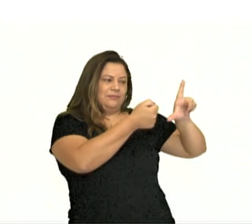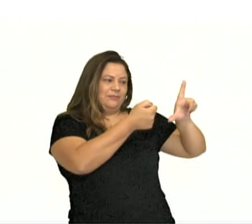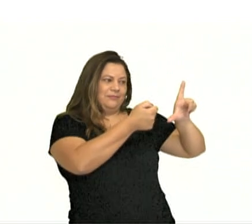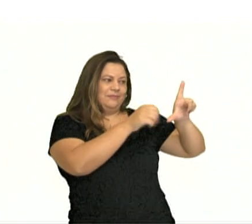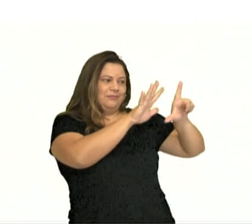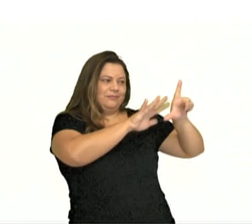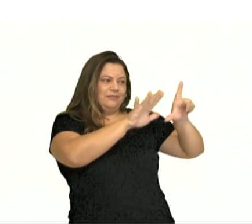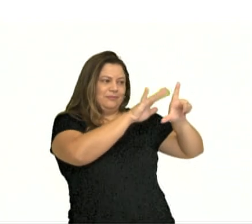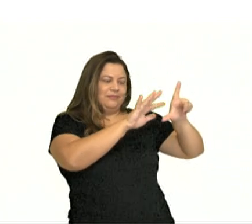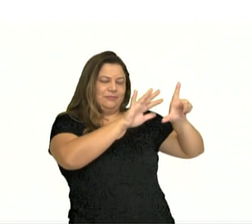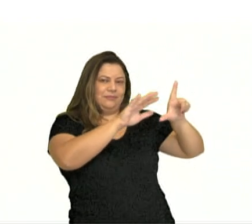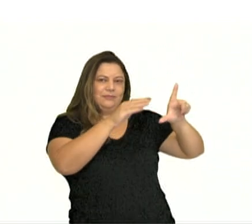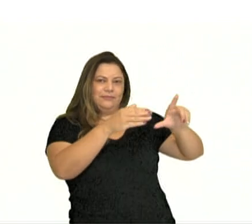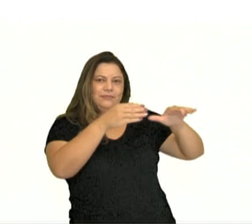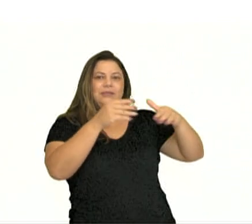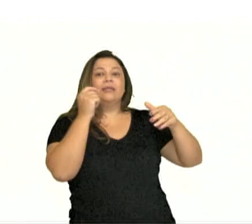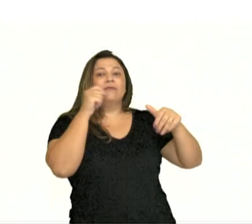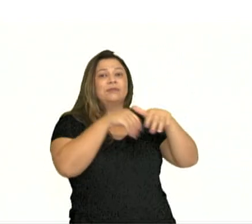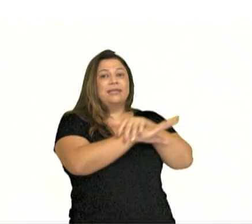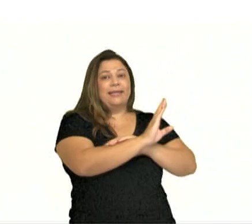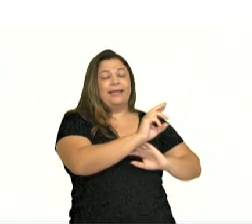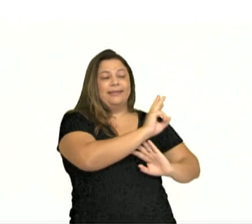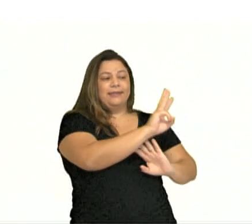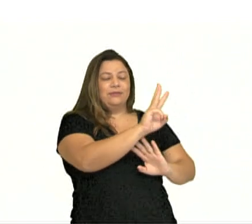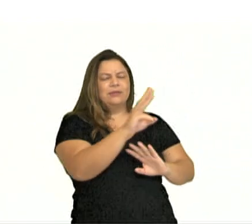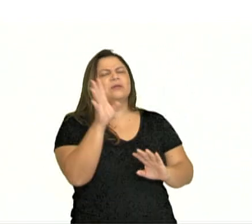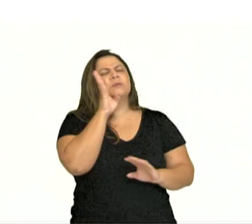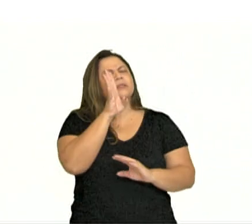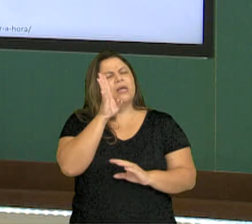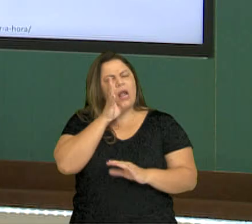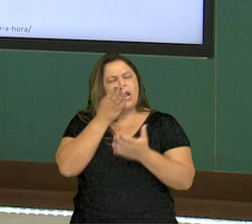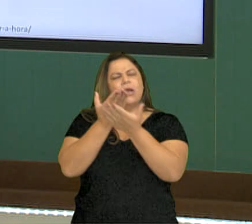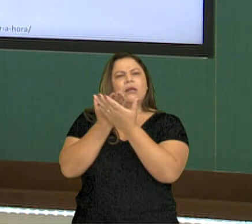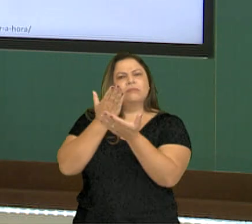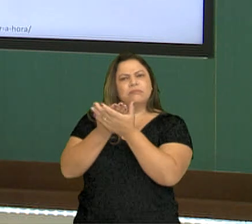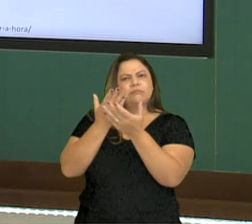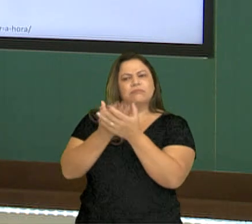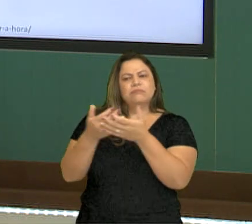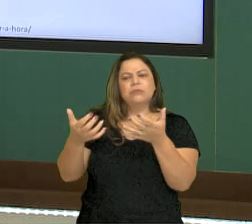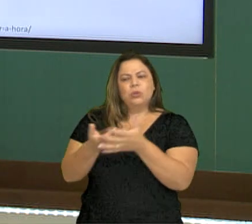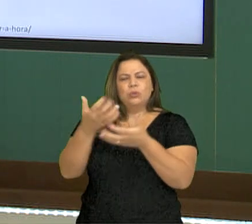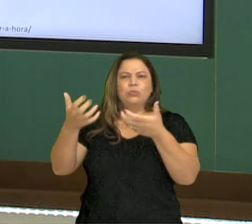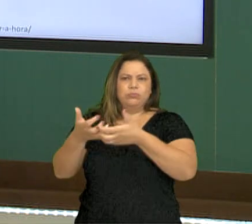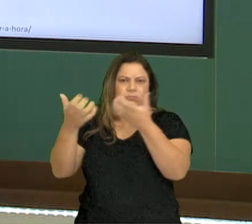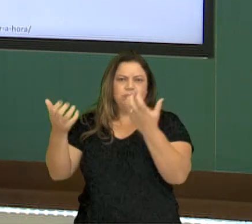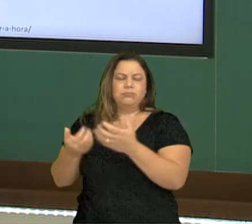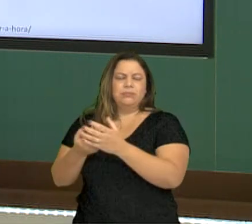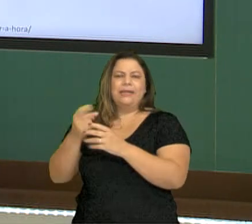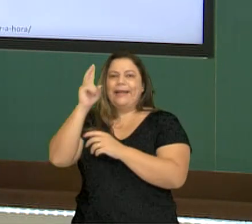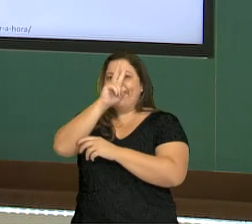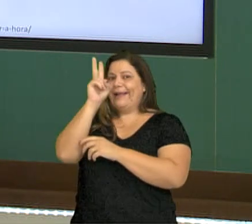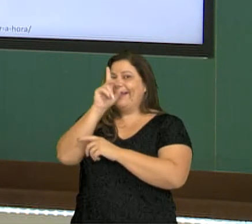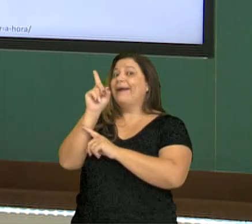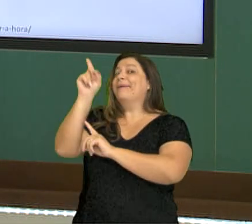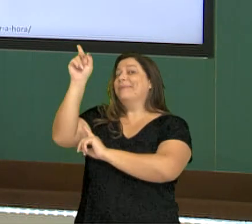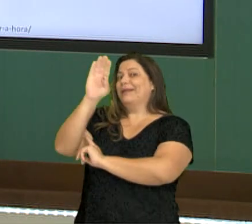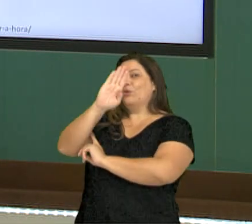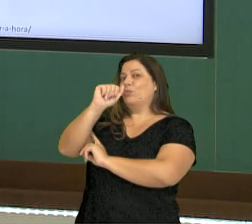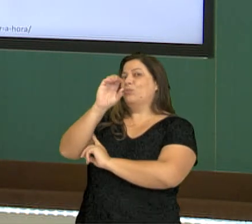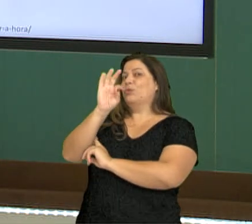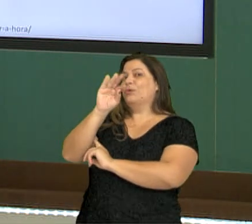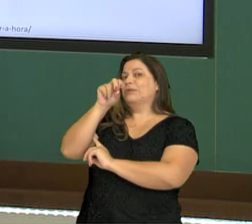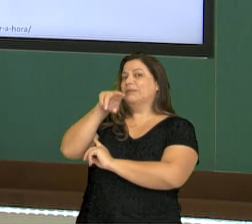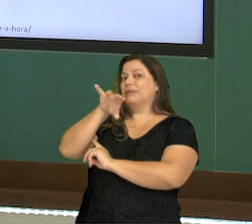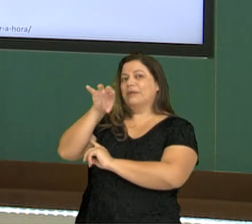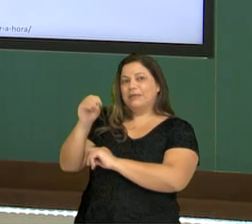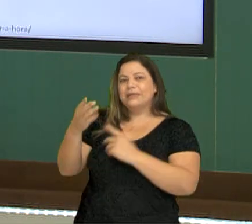para o site. Mas é legal a gente conhecer, estudar sobre as plantas. Lembra lá dos botânicos, que são aqueles biólogos